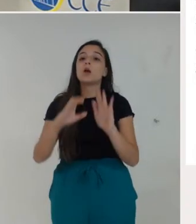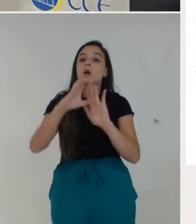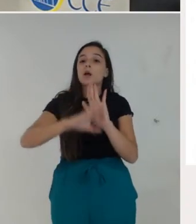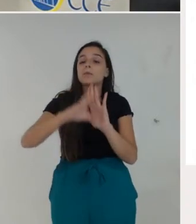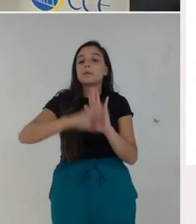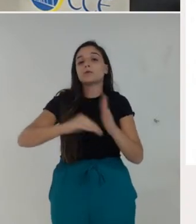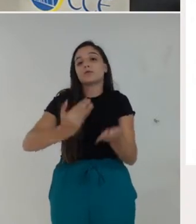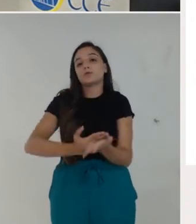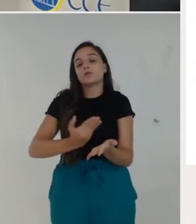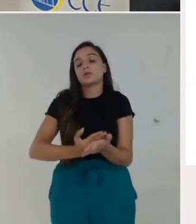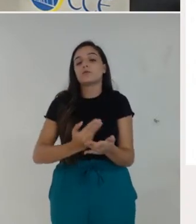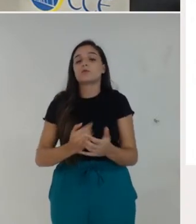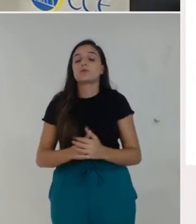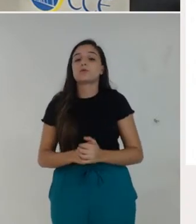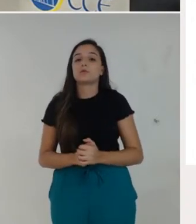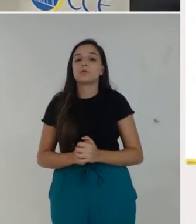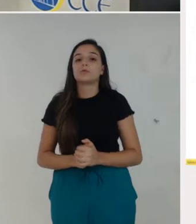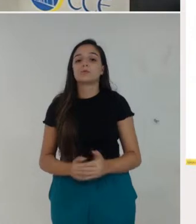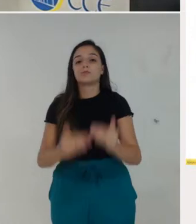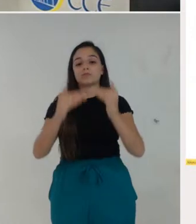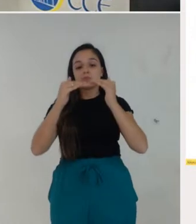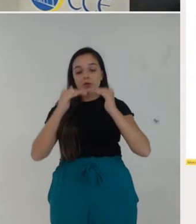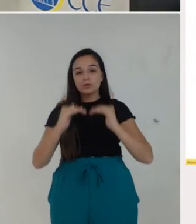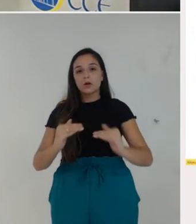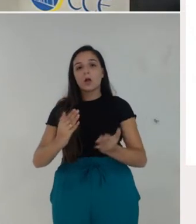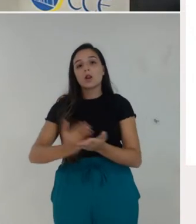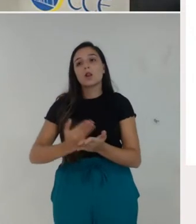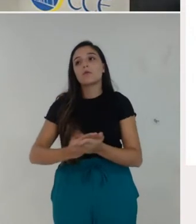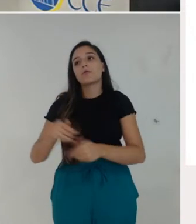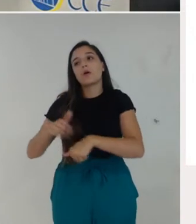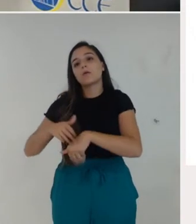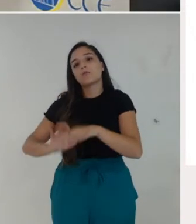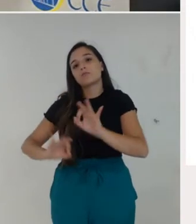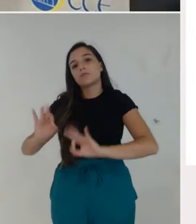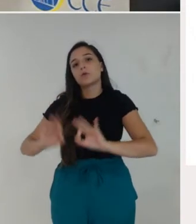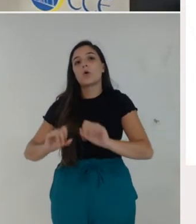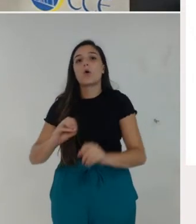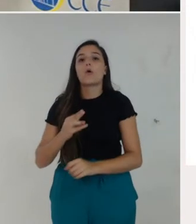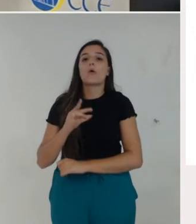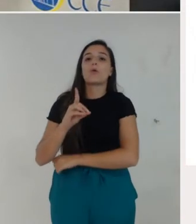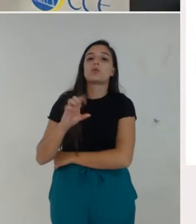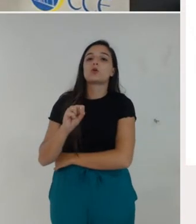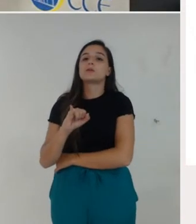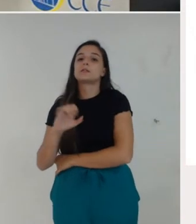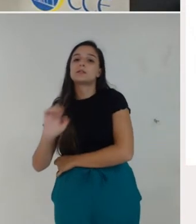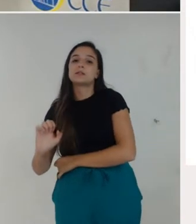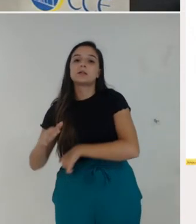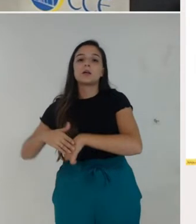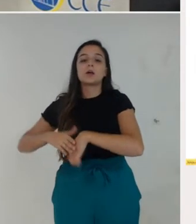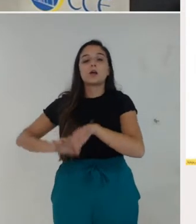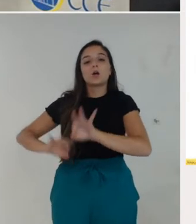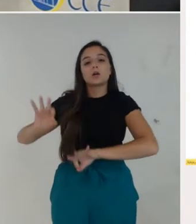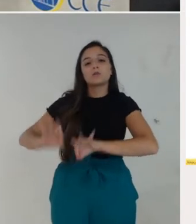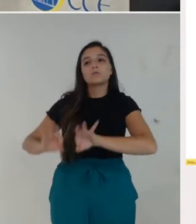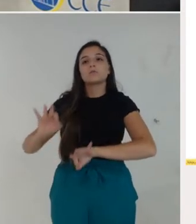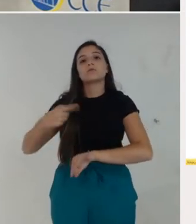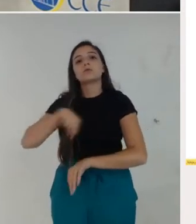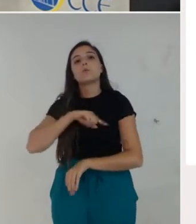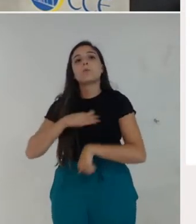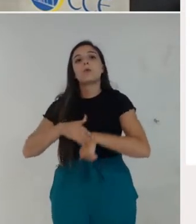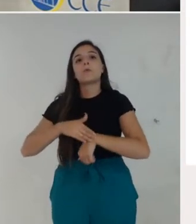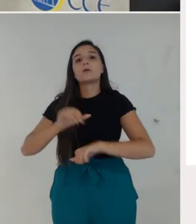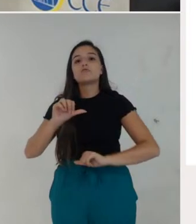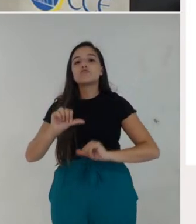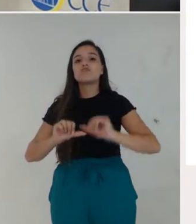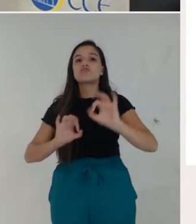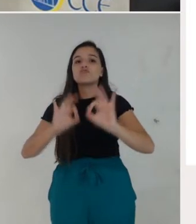livro, e depois livros organizados, dossiês organizados. A gente está agora no momento de